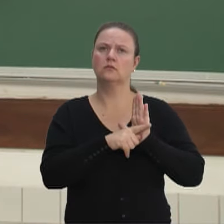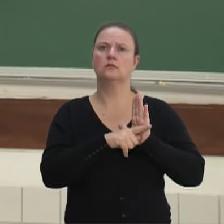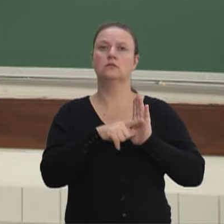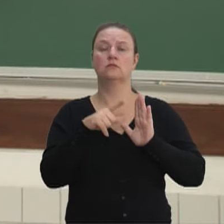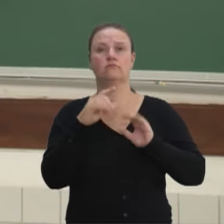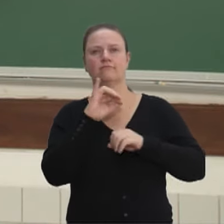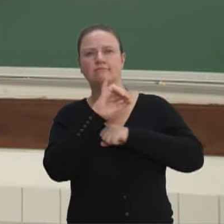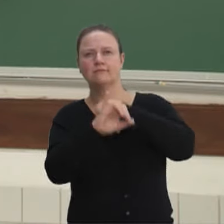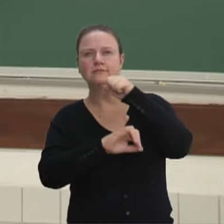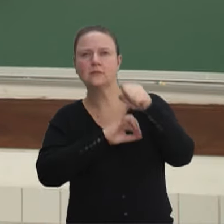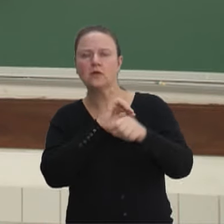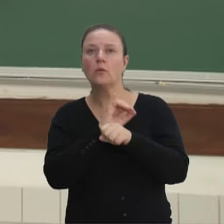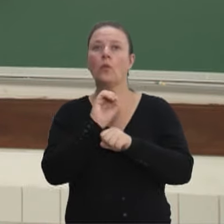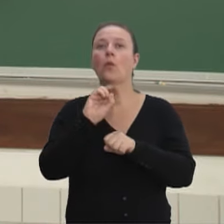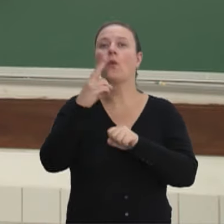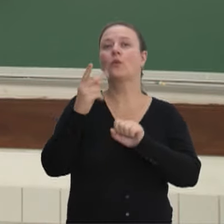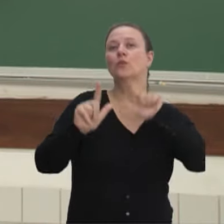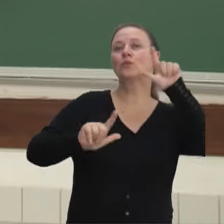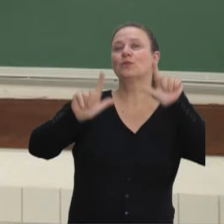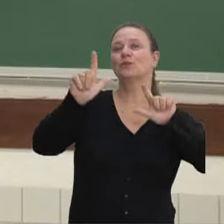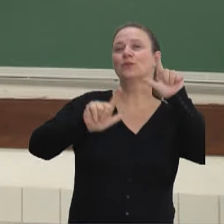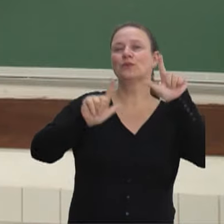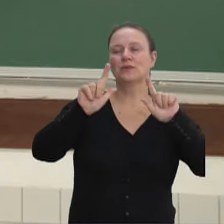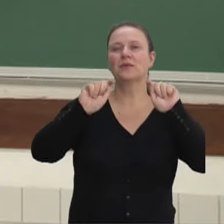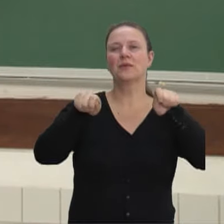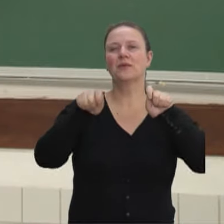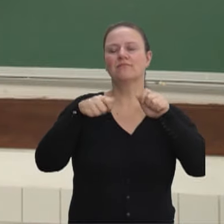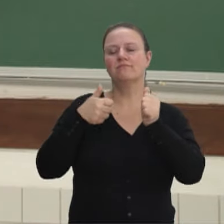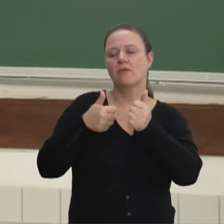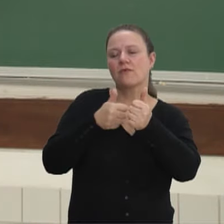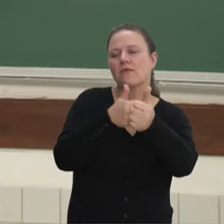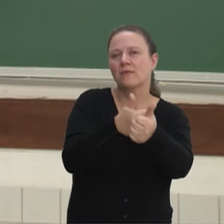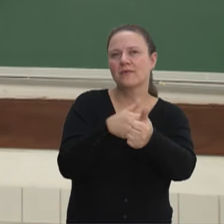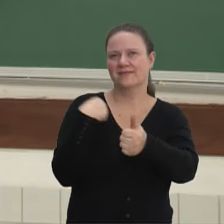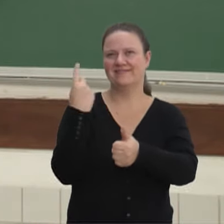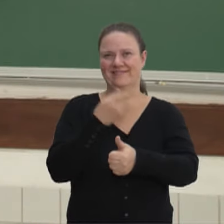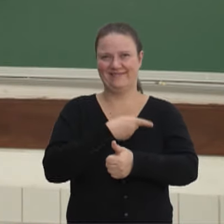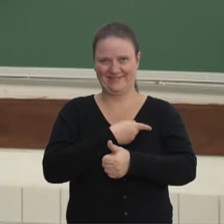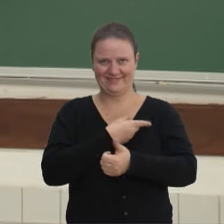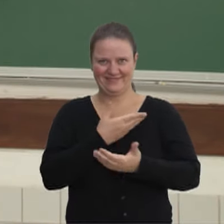pela internet ou pela TV, pode estar acompanhando aí a gente, tá bom?